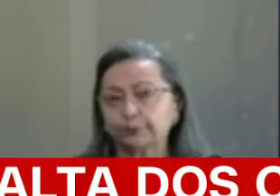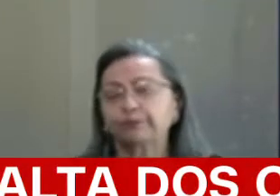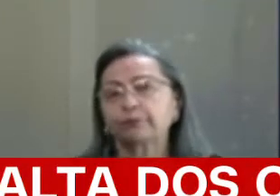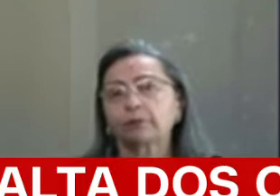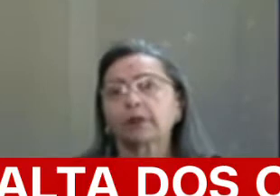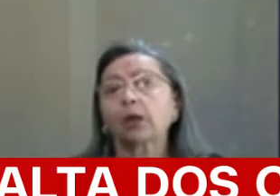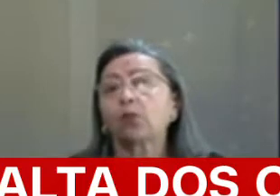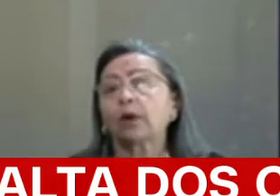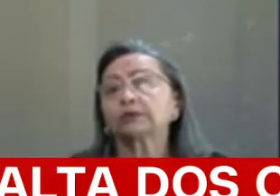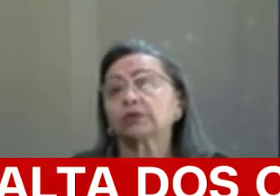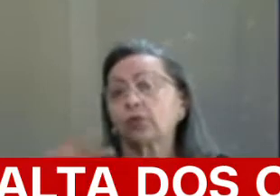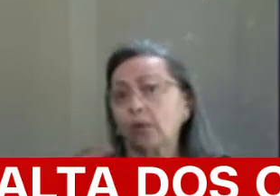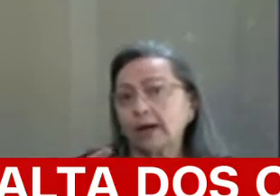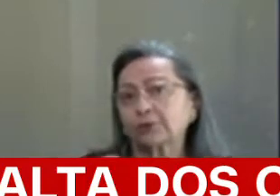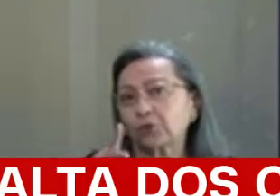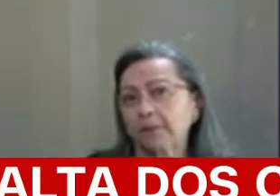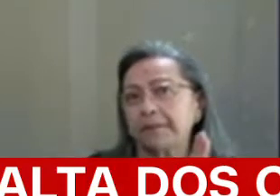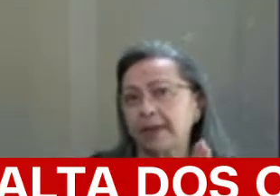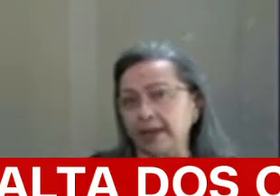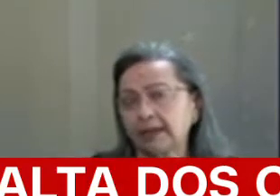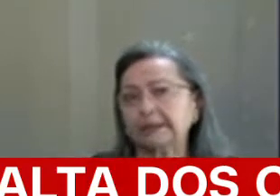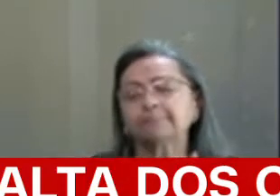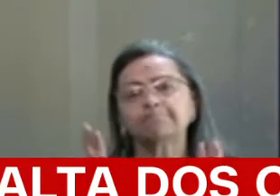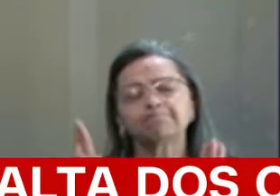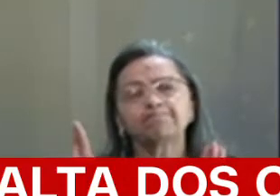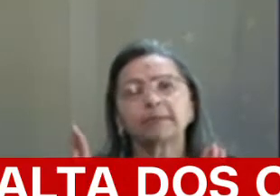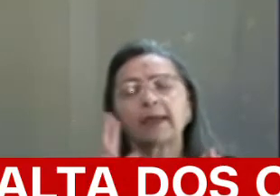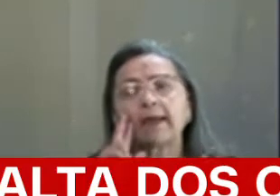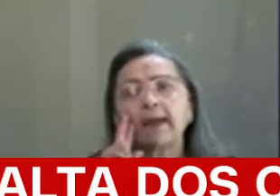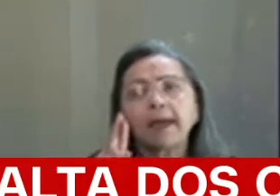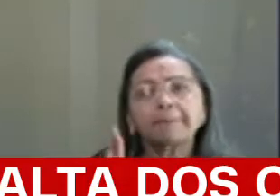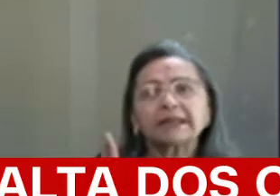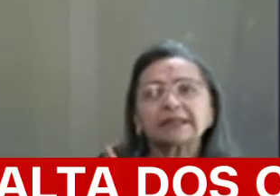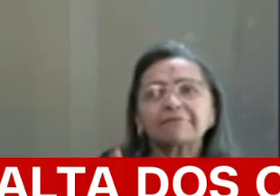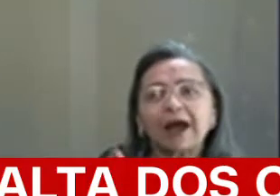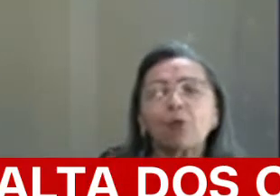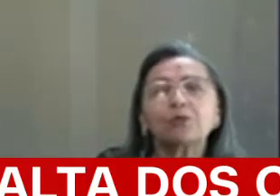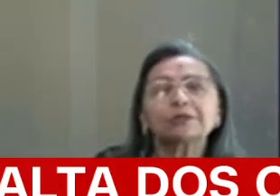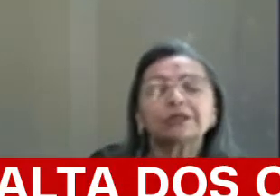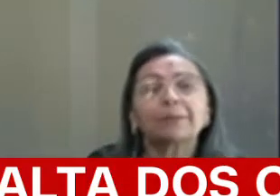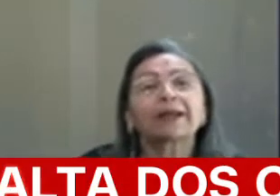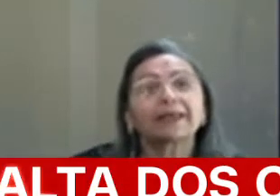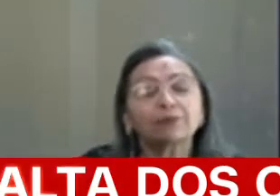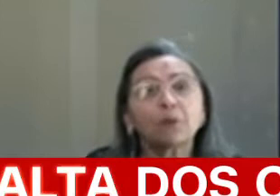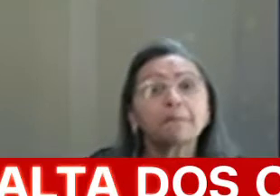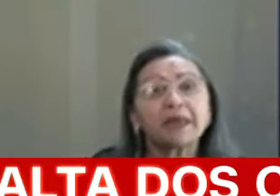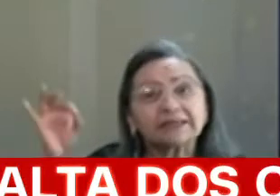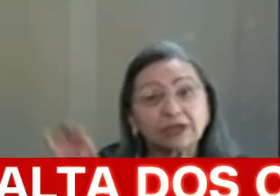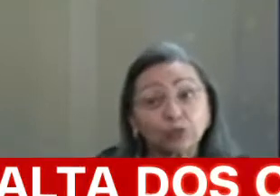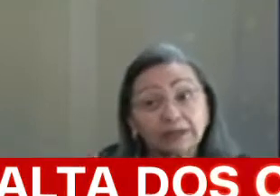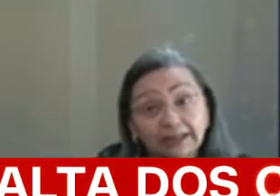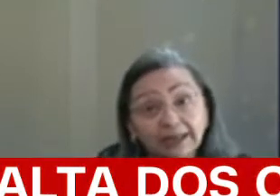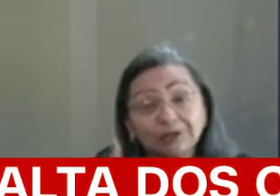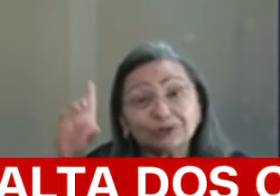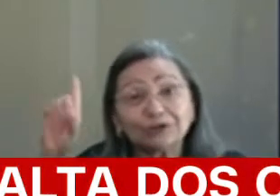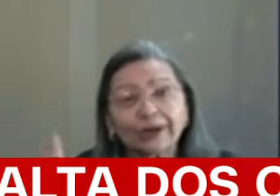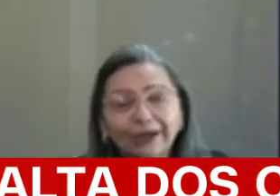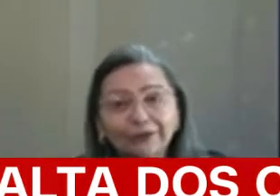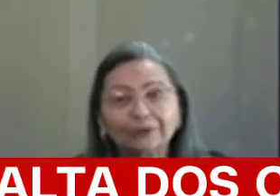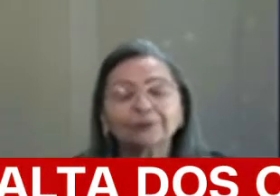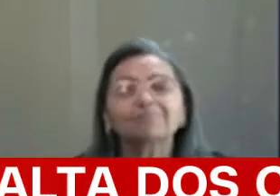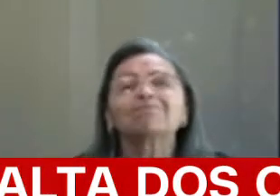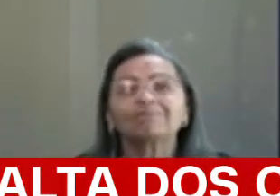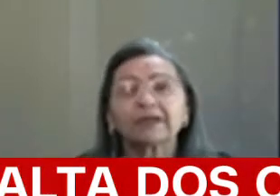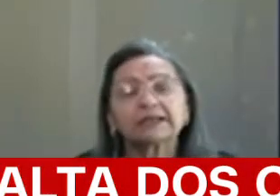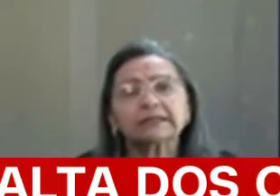do PLP pretende resguardar os municípios, a fim de que os percentuais a que têm direito lhes